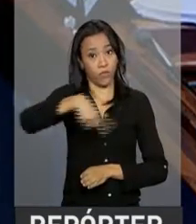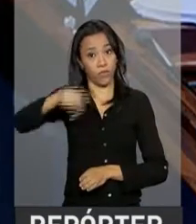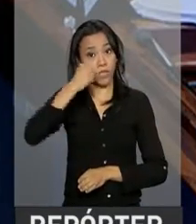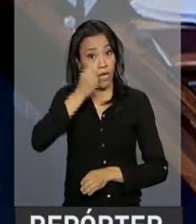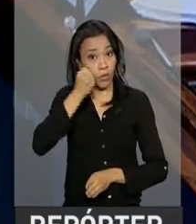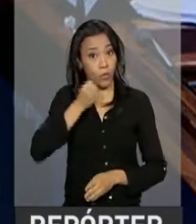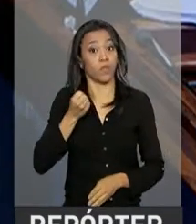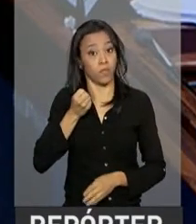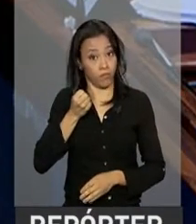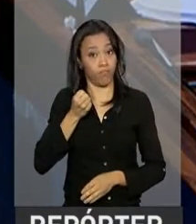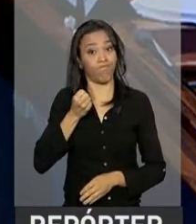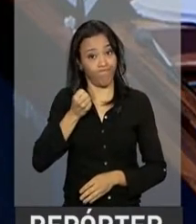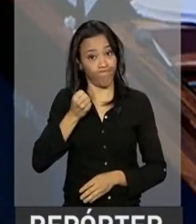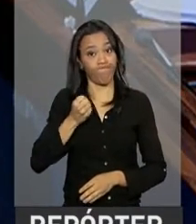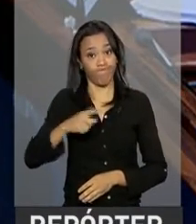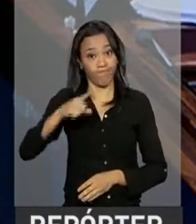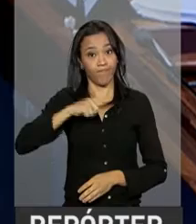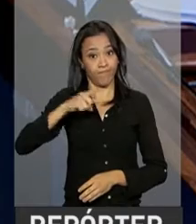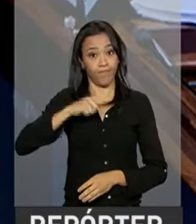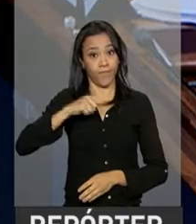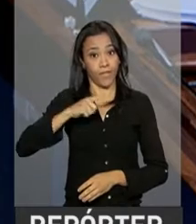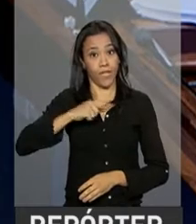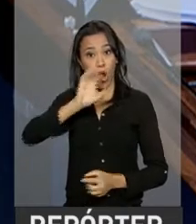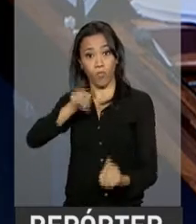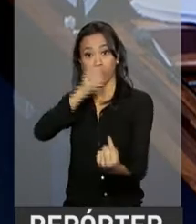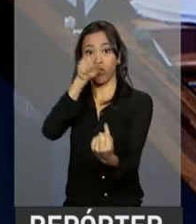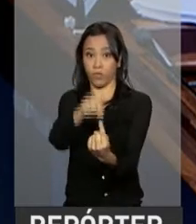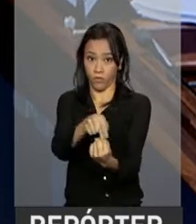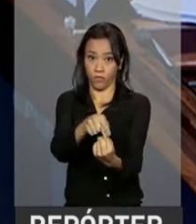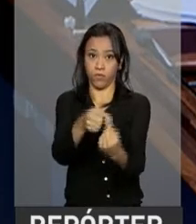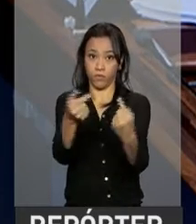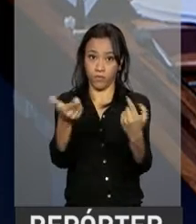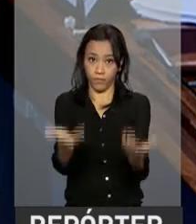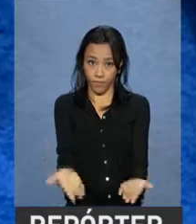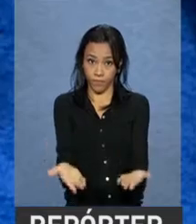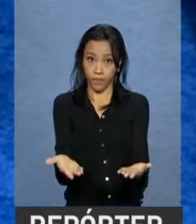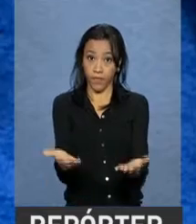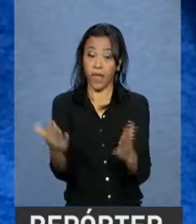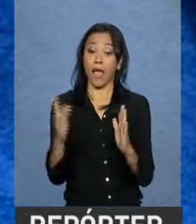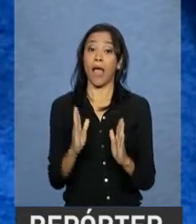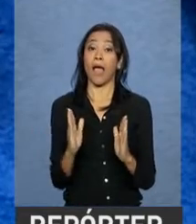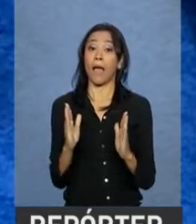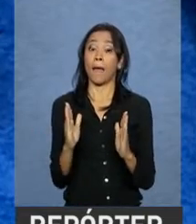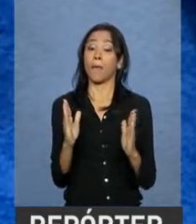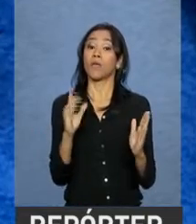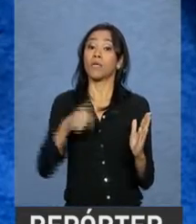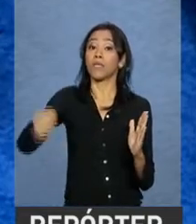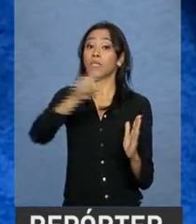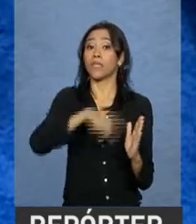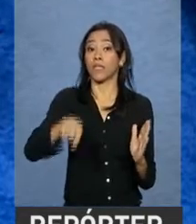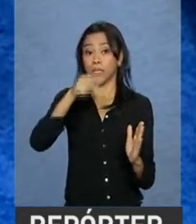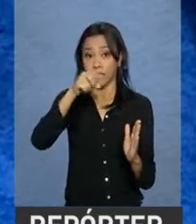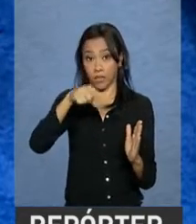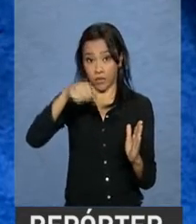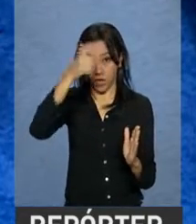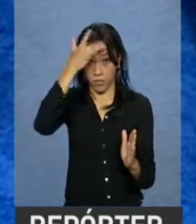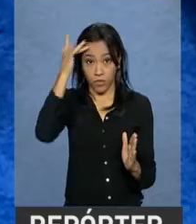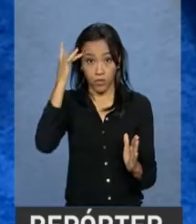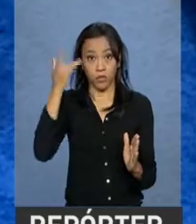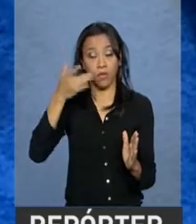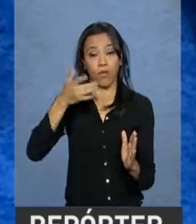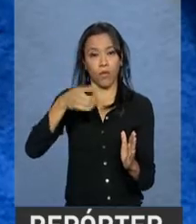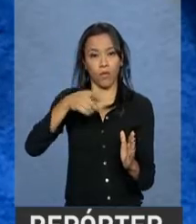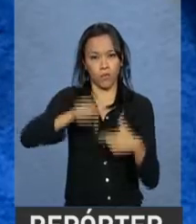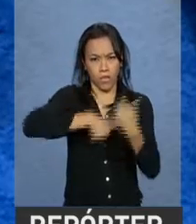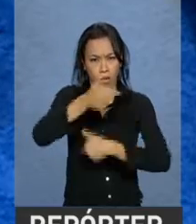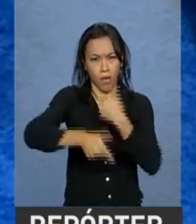atuem com a máxima isenção e objetividade a previsão é que os trabalhadores se prolonguem